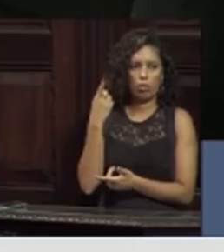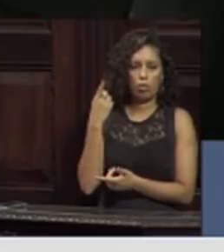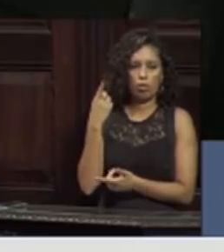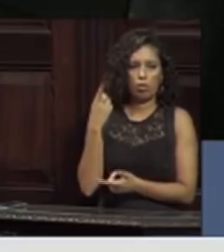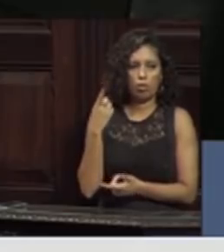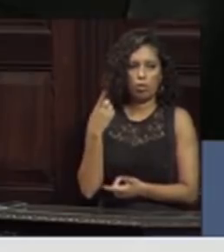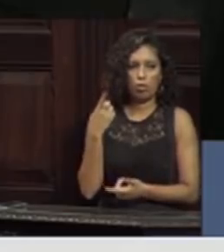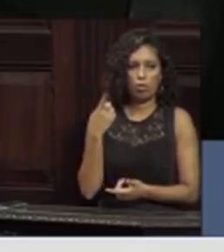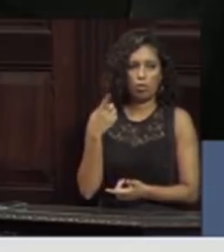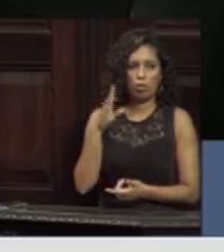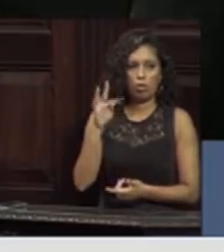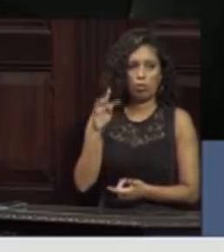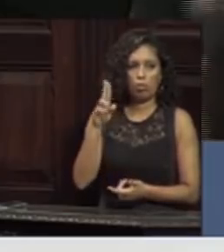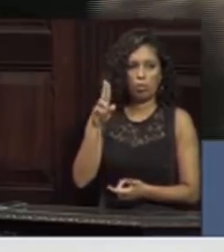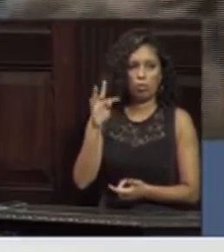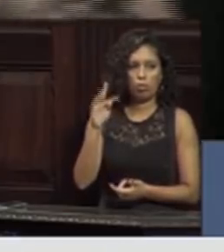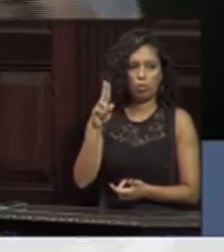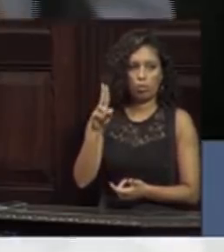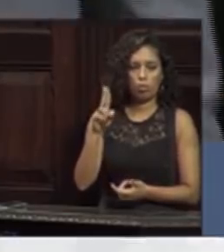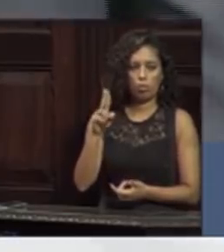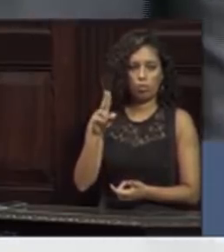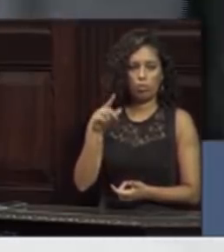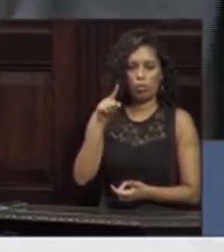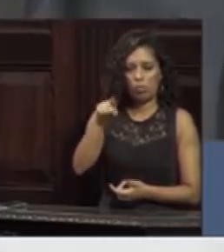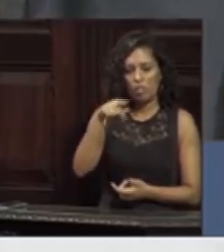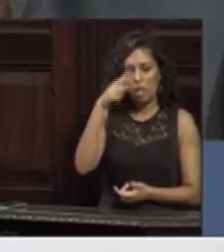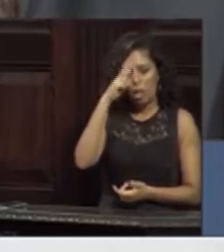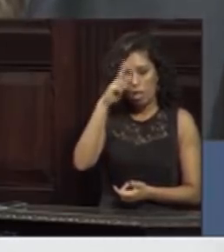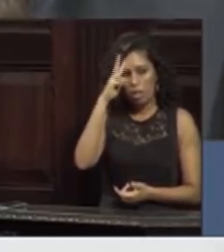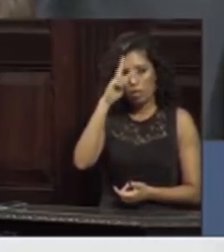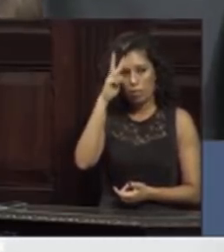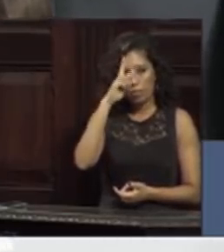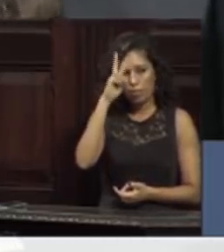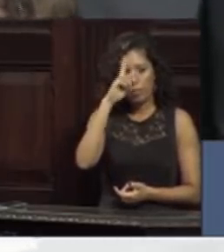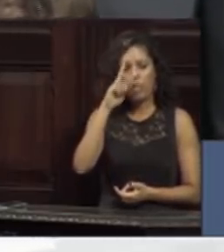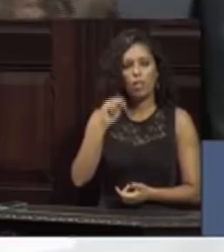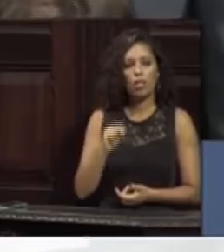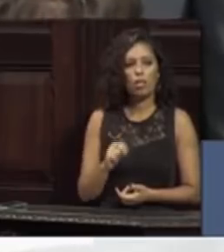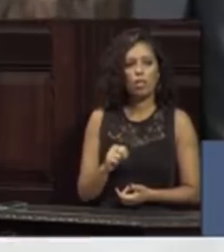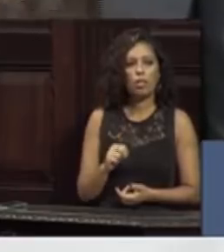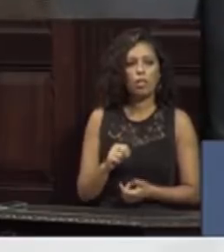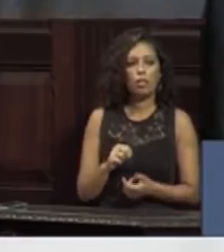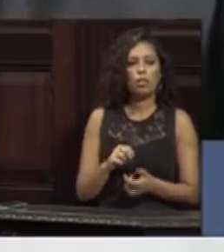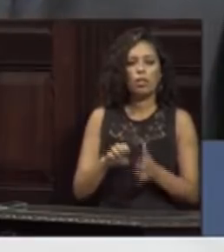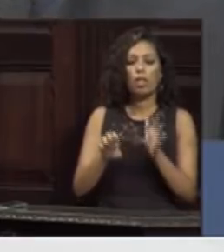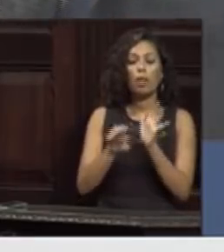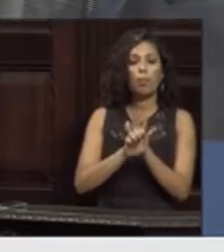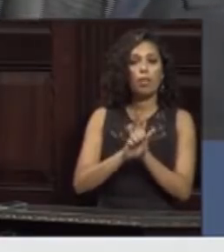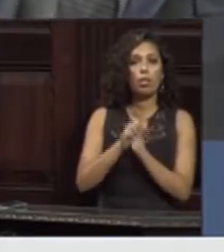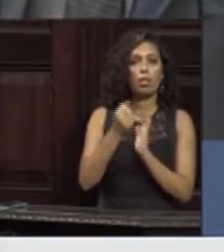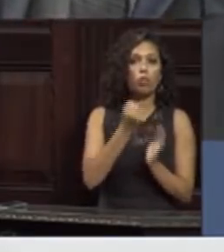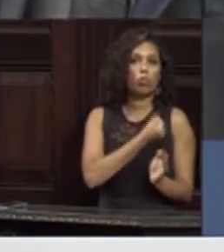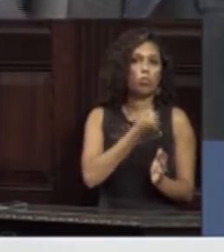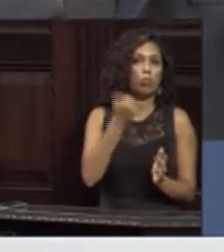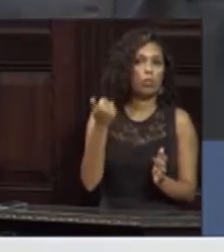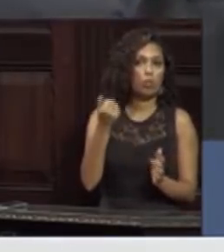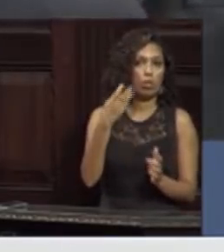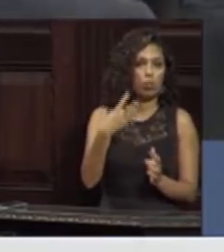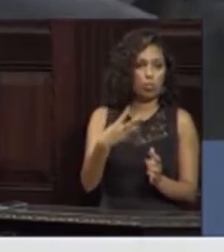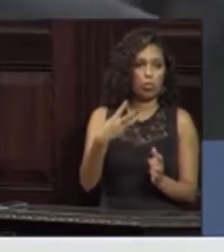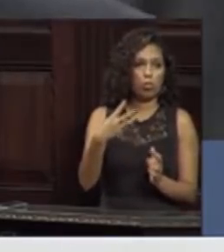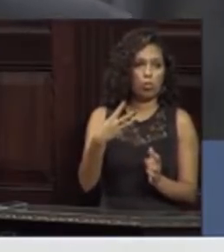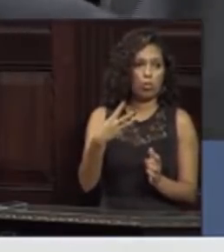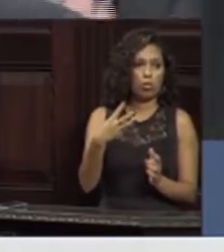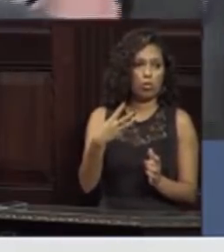Não, deputado Tutuca. Só há de lembrar que foi acatada a emenda 14. E ele